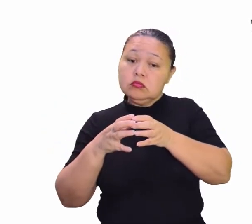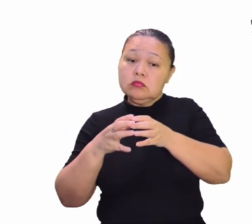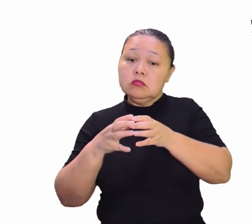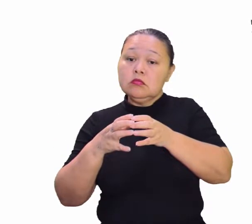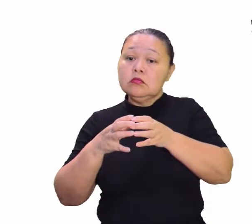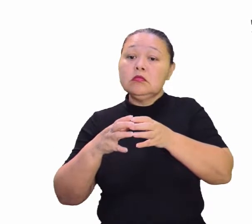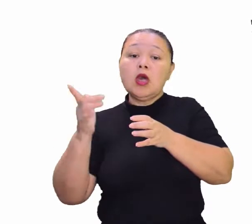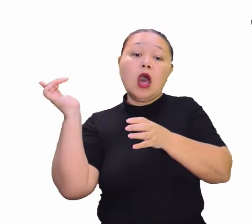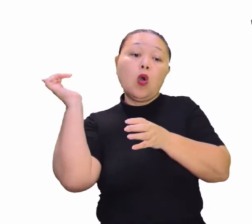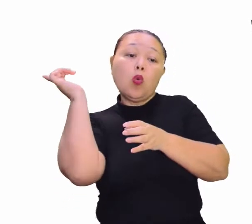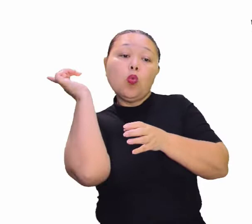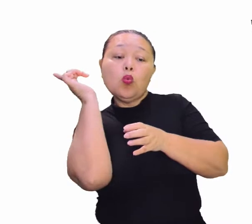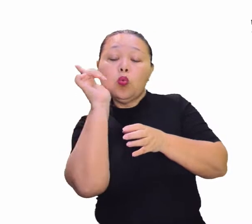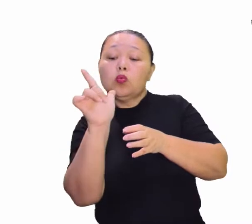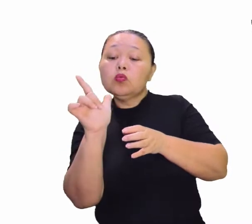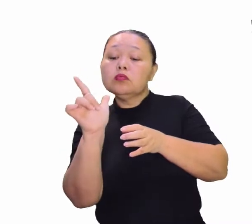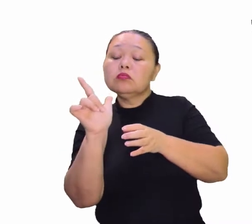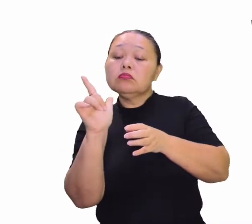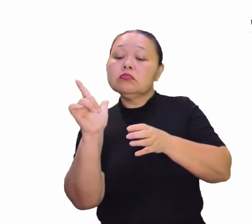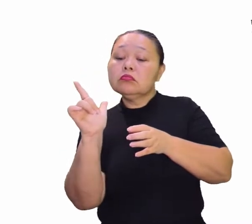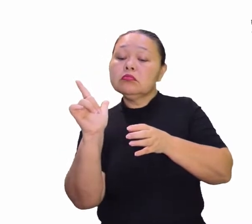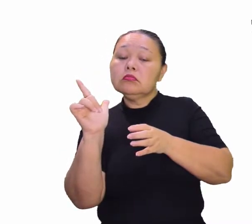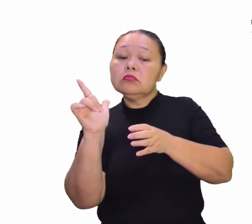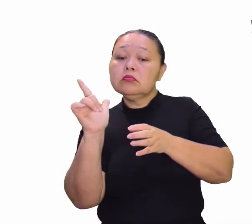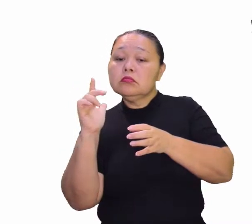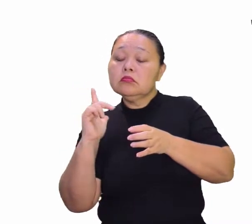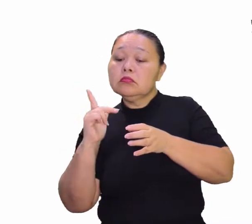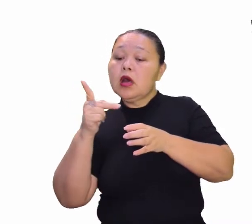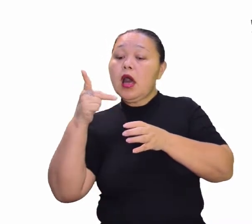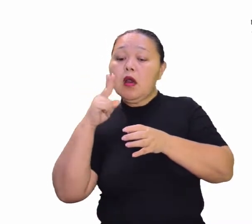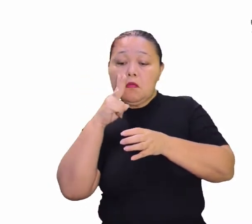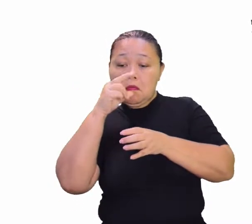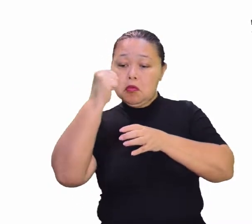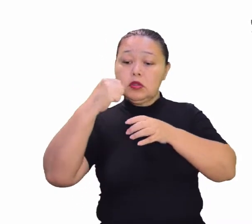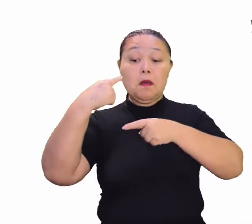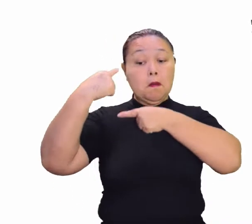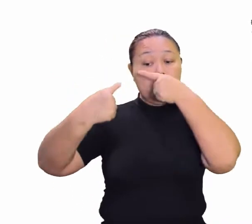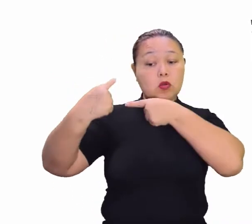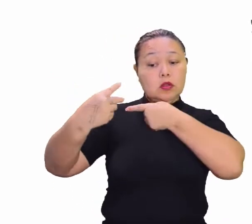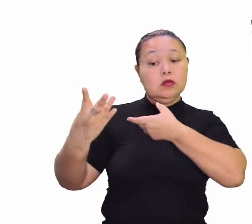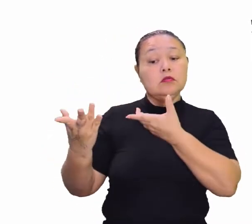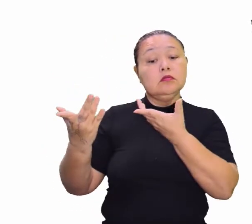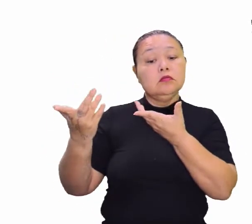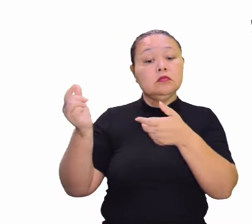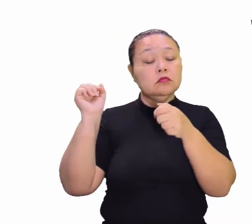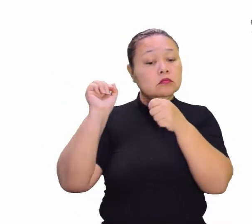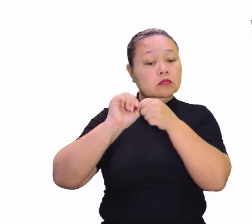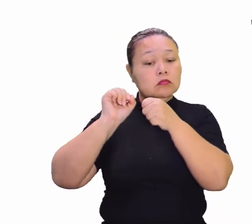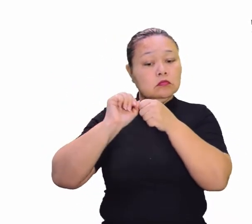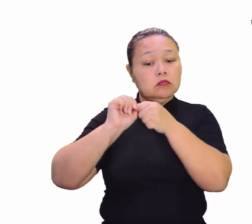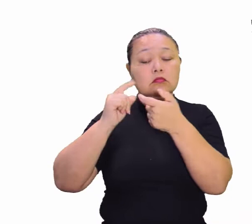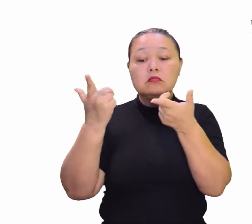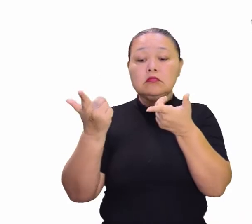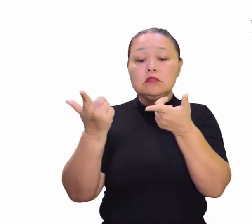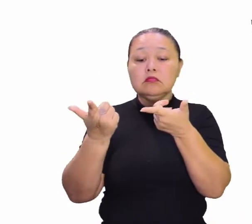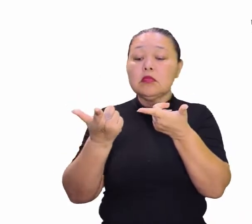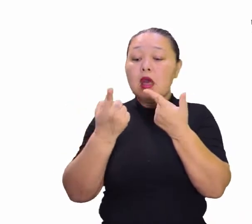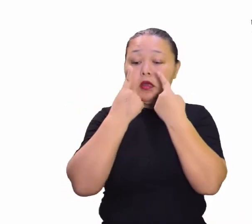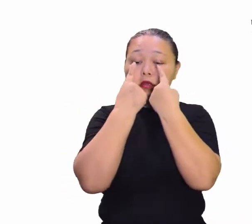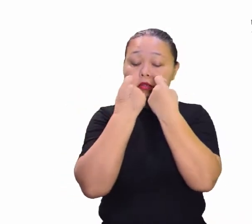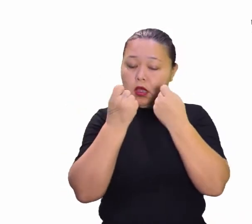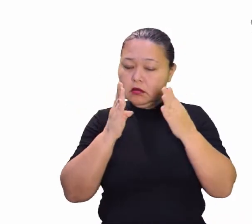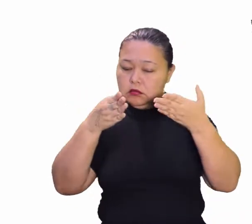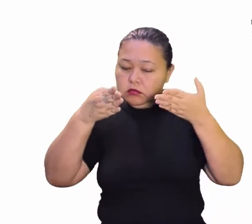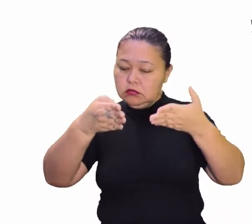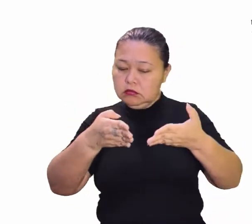seja, alcançaram, chegaram ao poder político, fazendo prevalecer seus